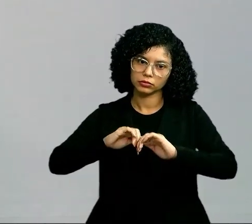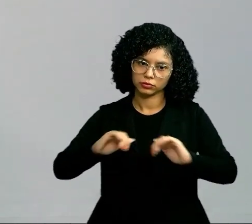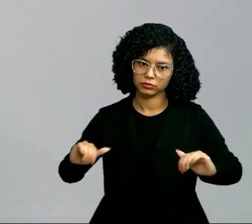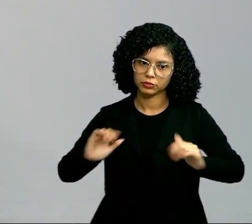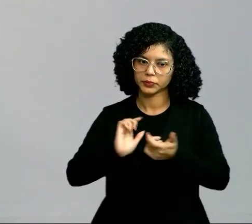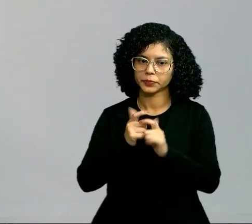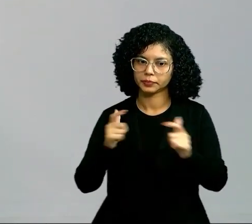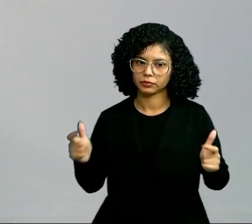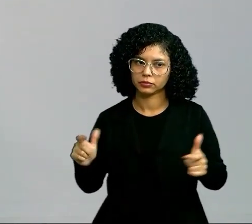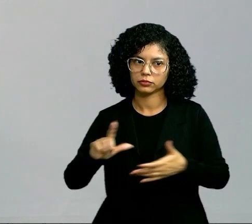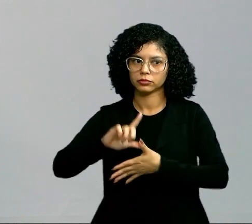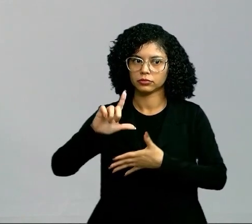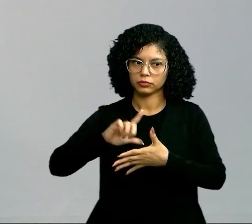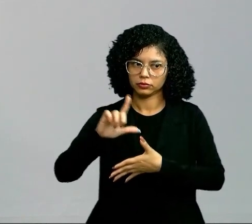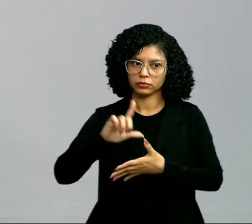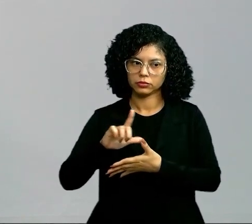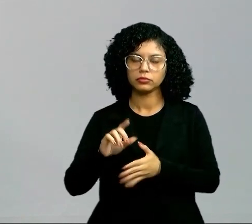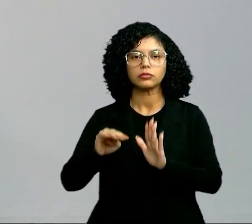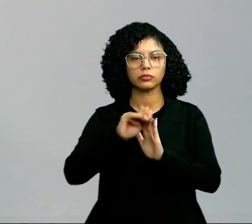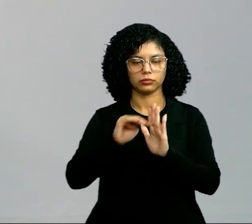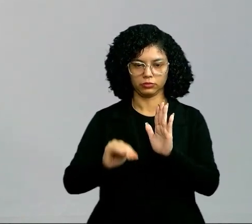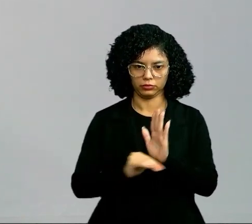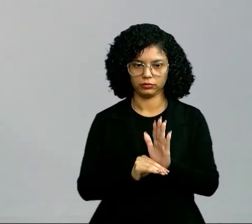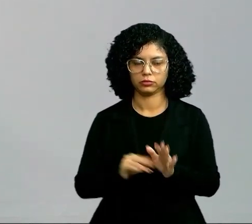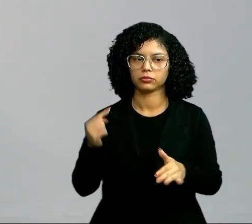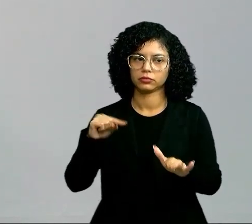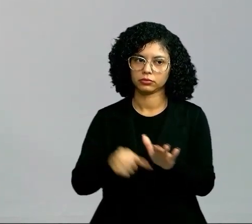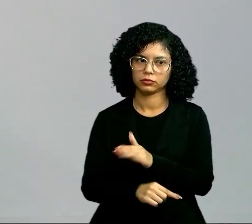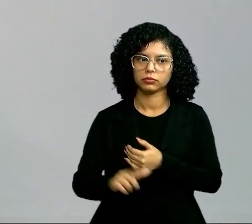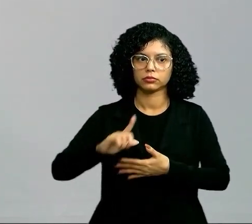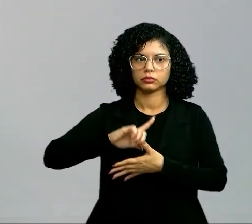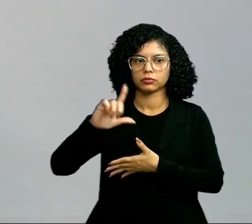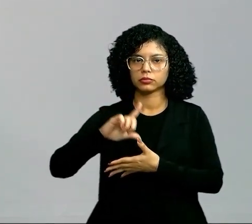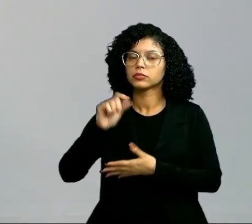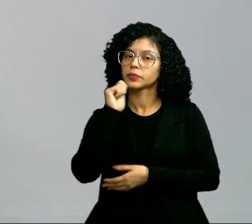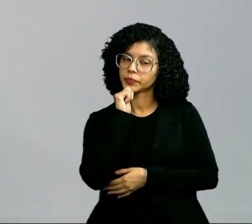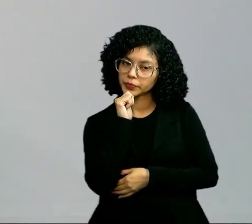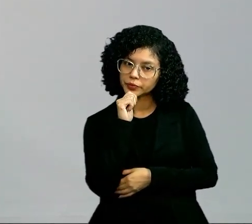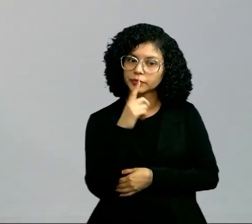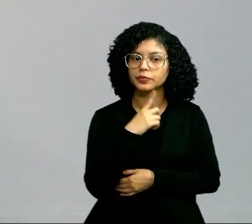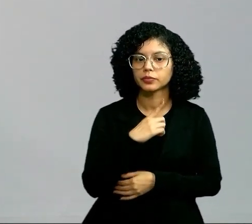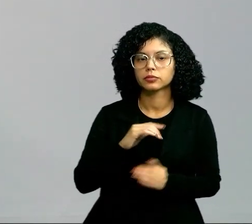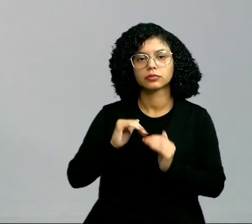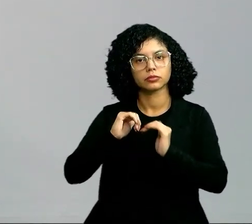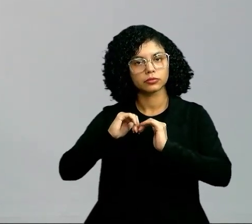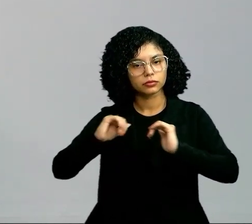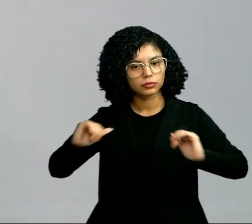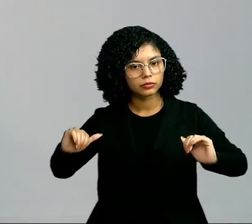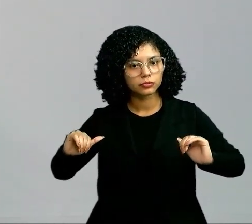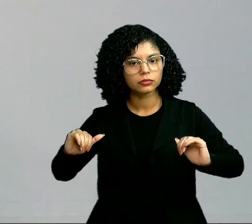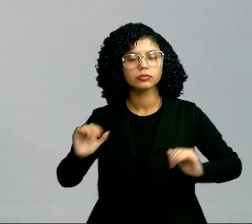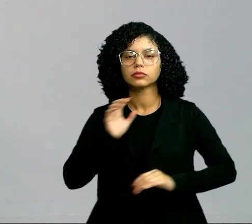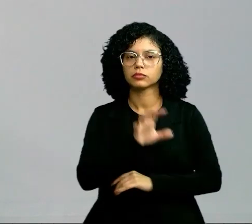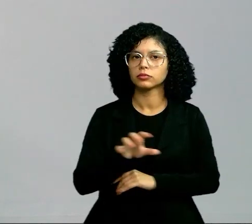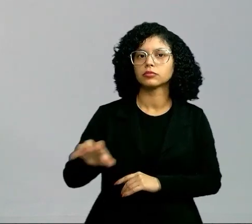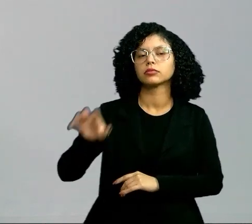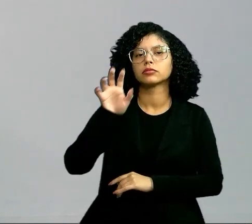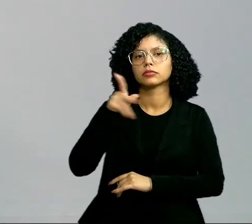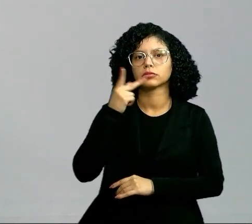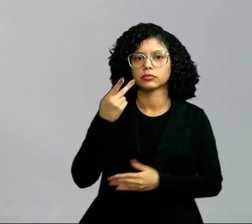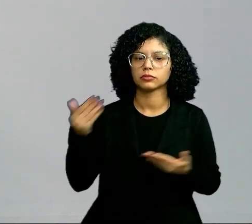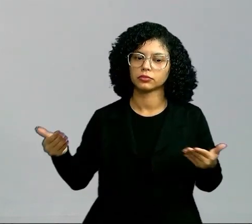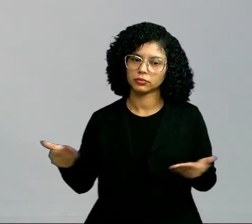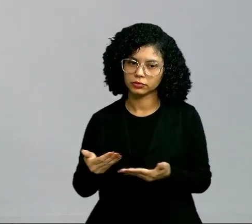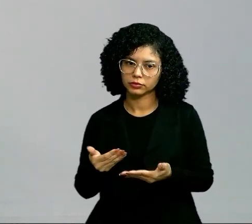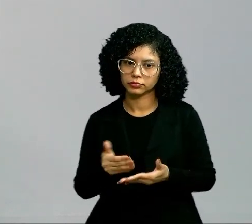maior, América Latina e Anglo-Saxônica, e dentro da América Latina nós temos as subdivisões regionais, que nós vamos falar